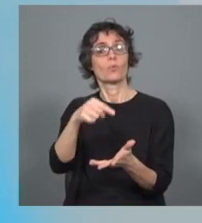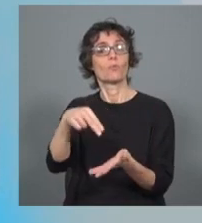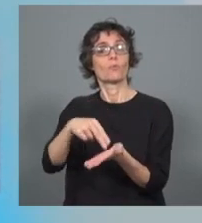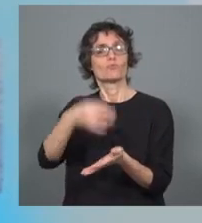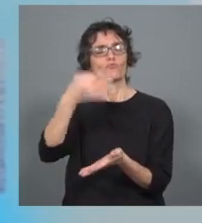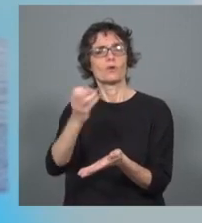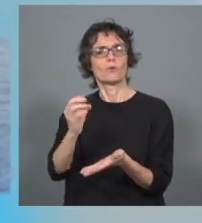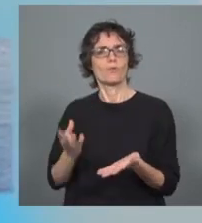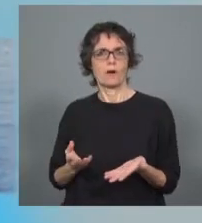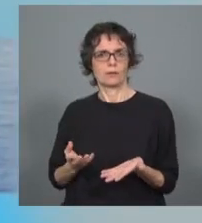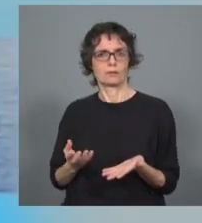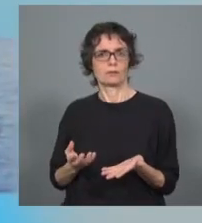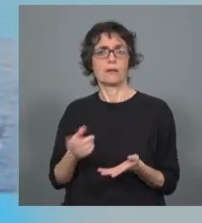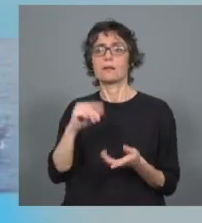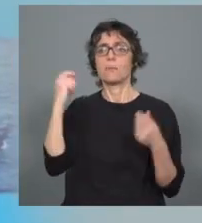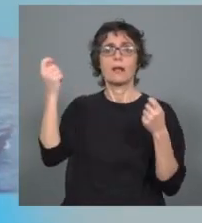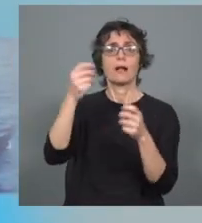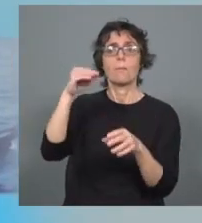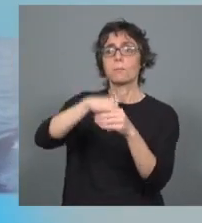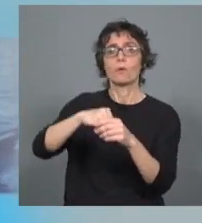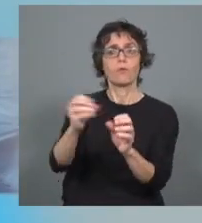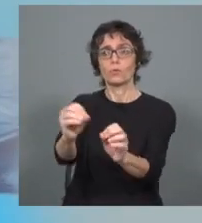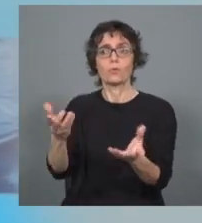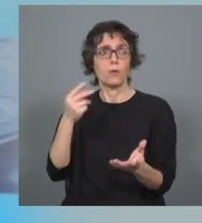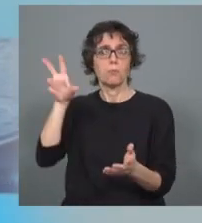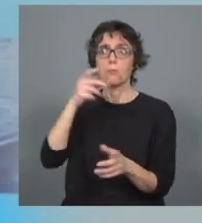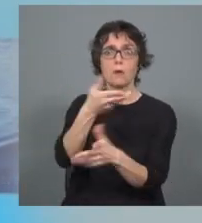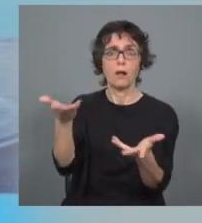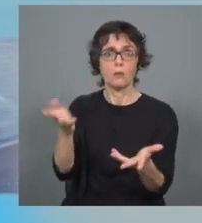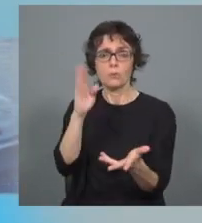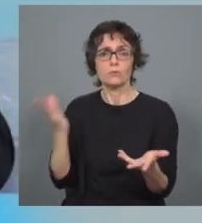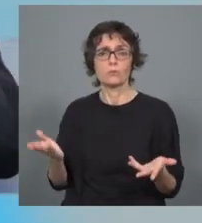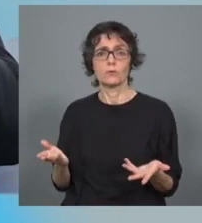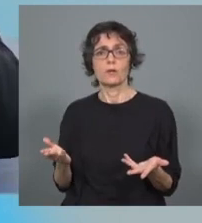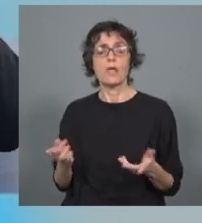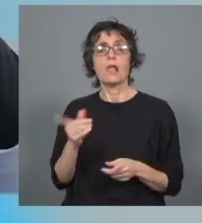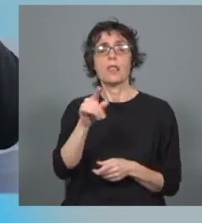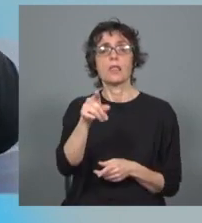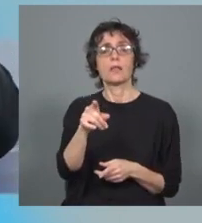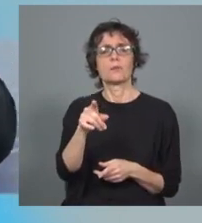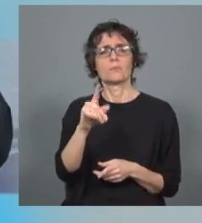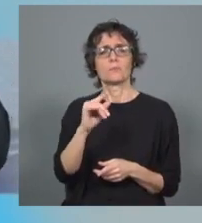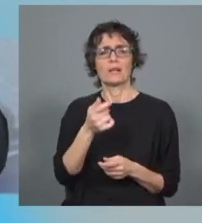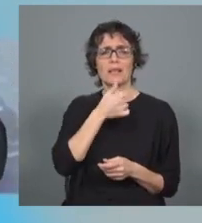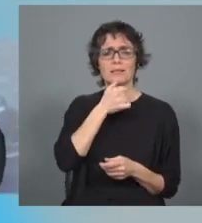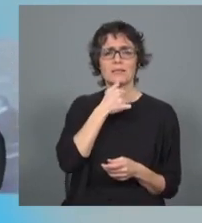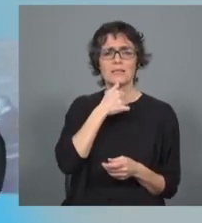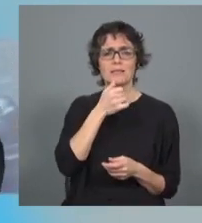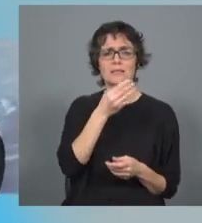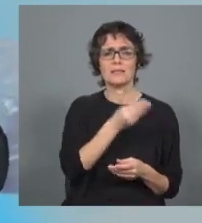campanhas eleitorais. Não está nos programas, não tomaram posição nas campanhas eleitorais. E mais do que isso, remeteram a decisão para a